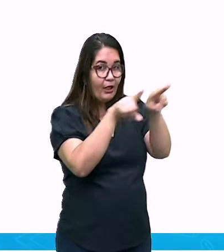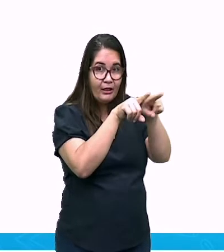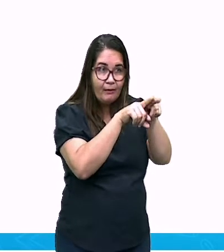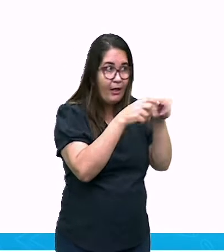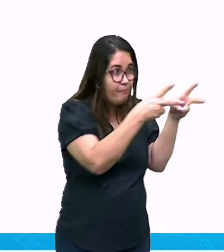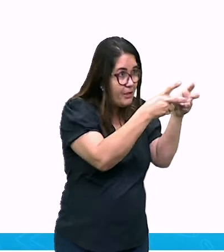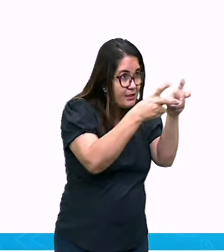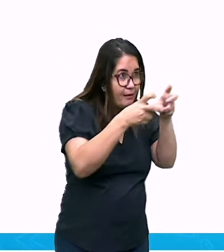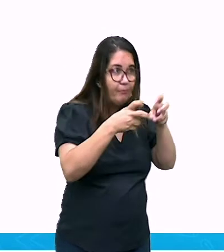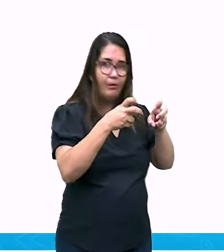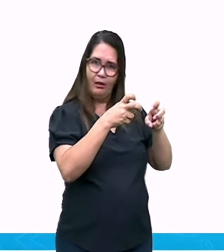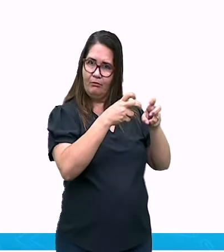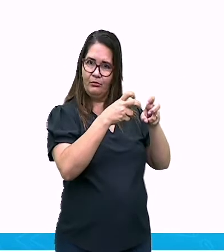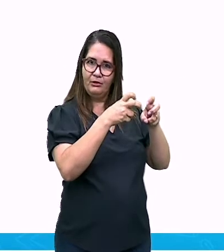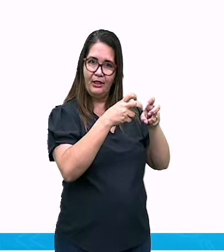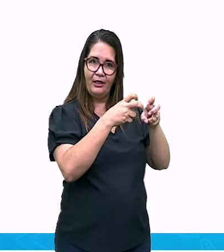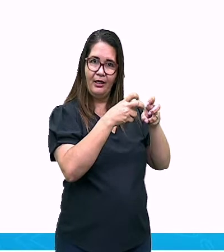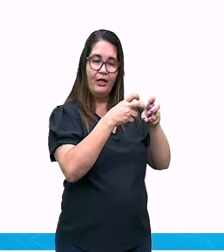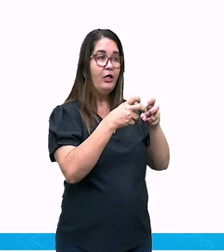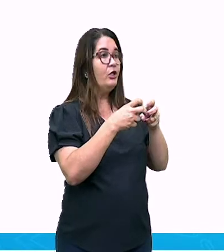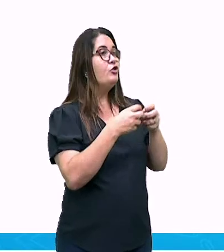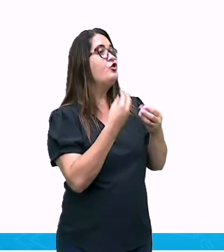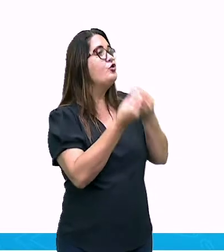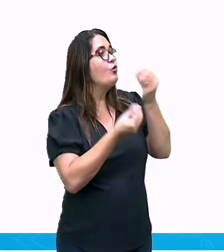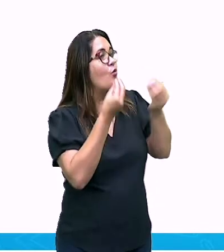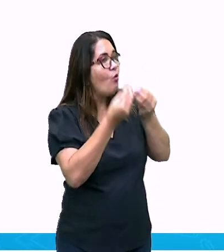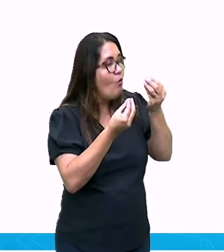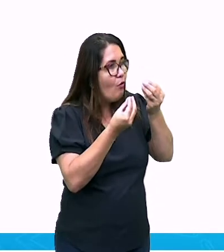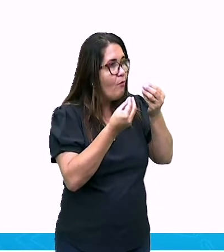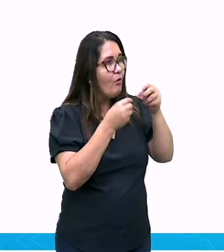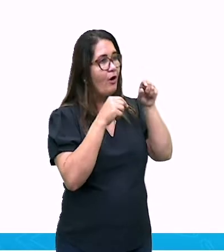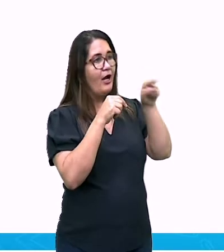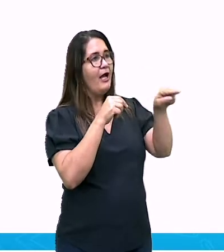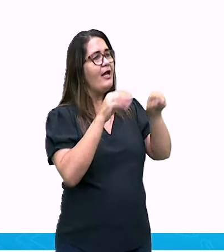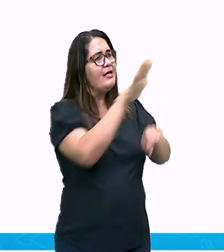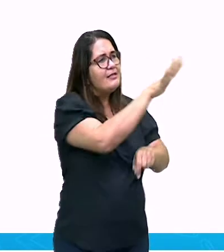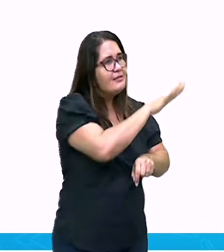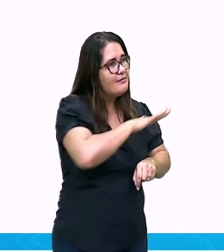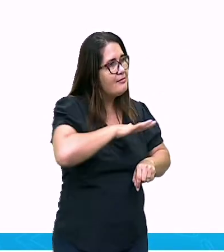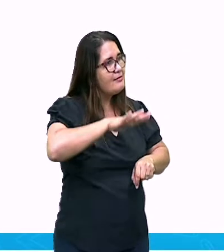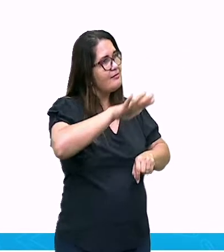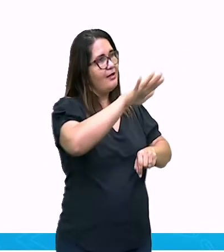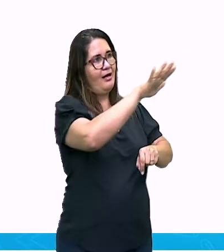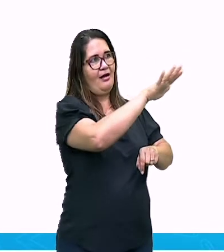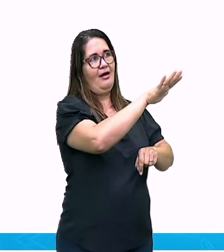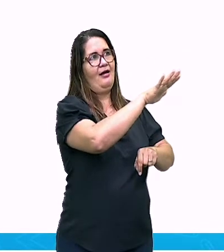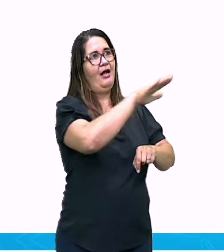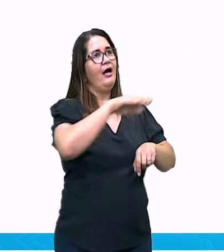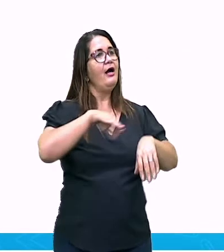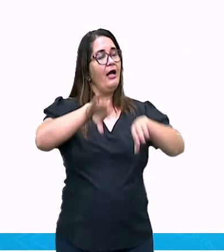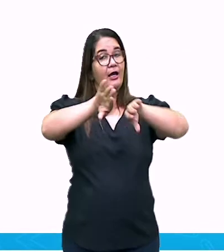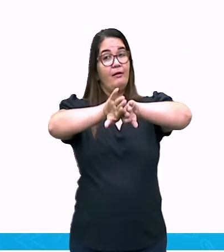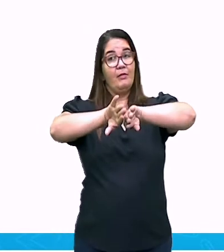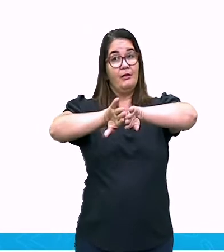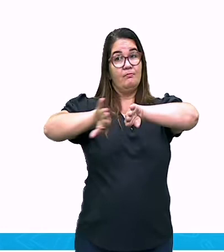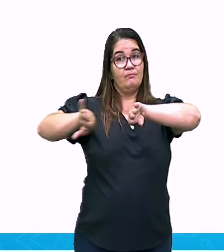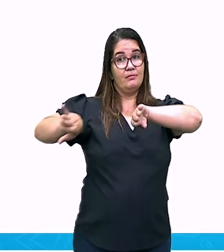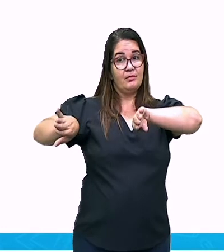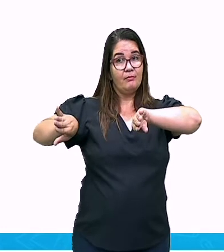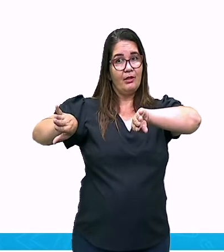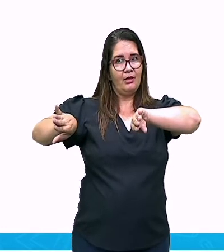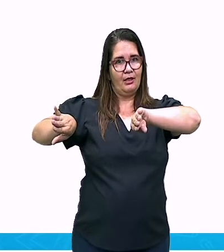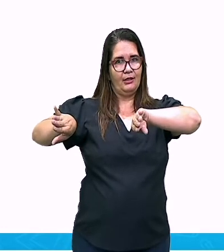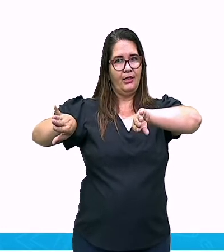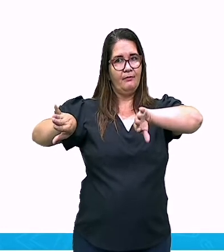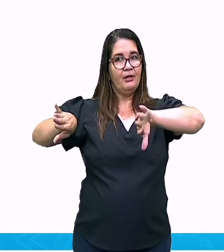A zona rural, também chamada de campo, é a região que fica fora da cidade. As pessoas vivem no